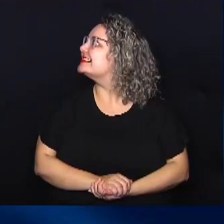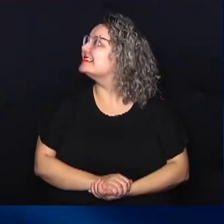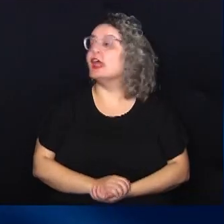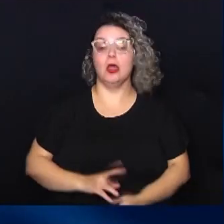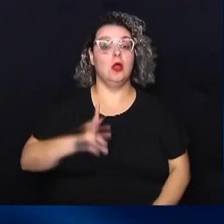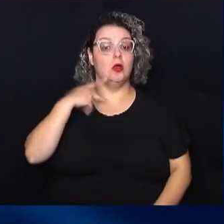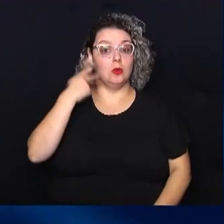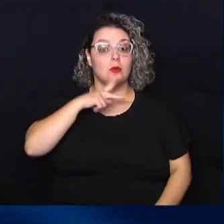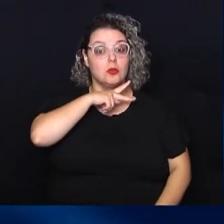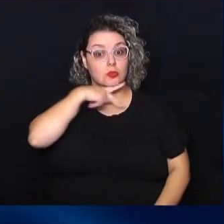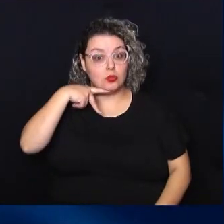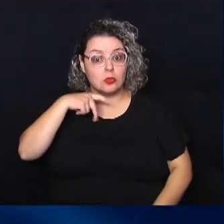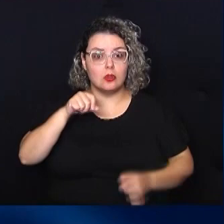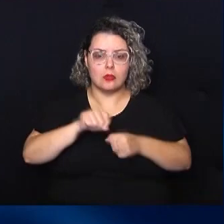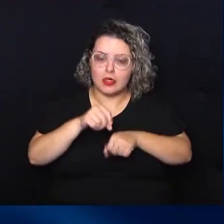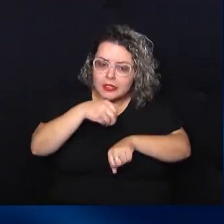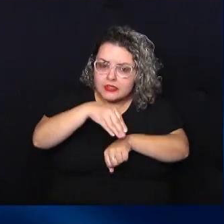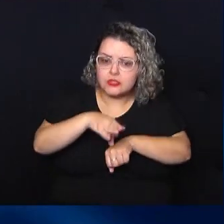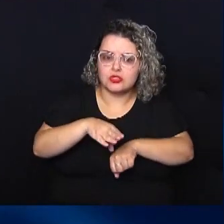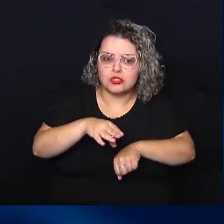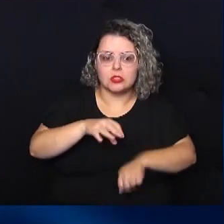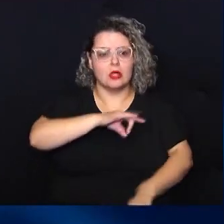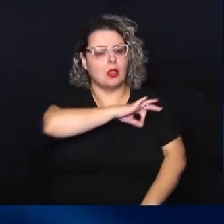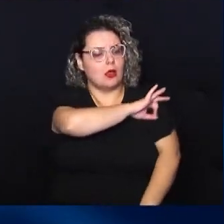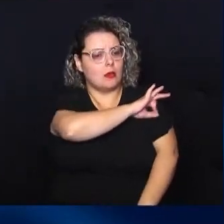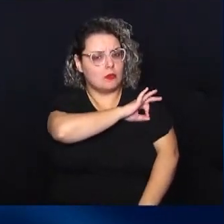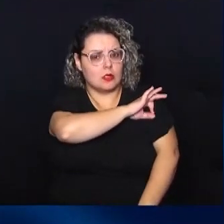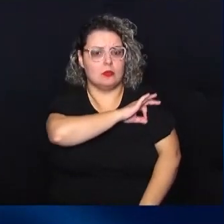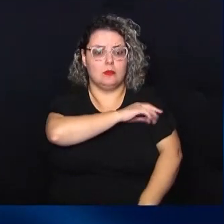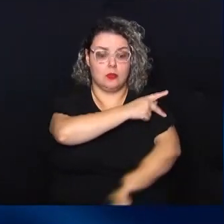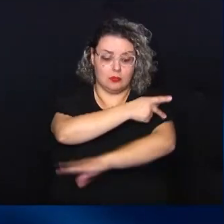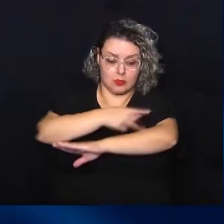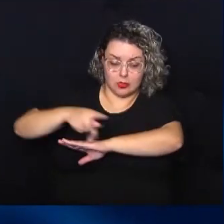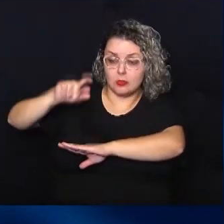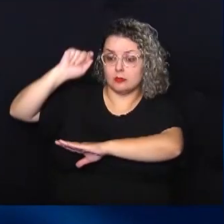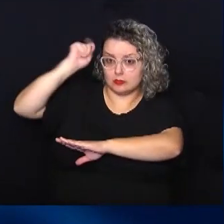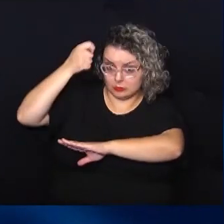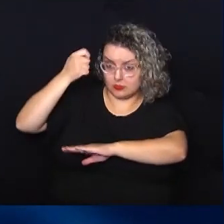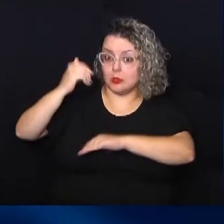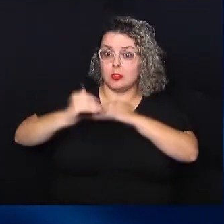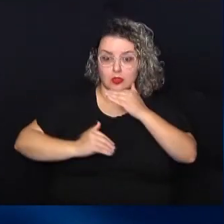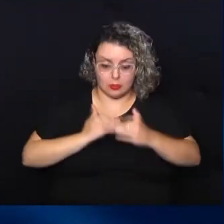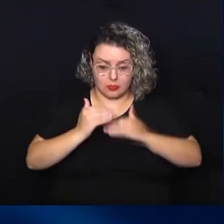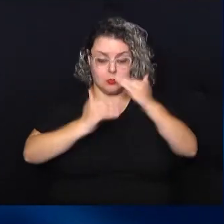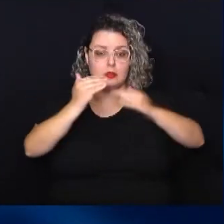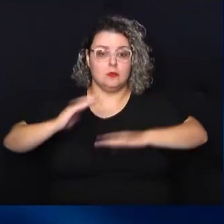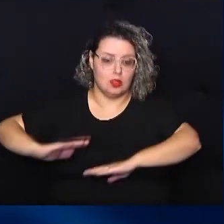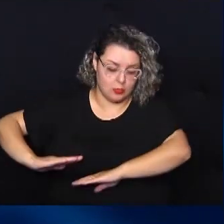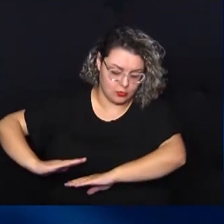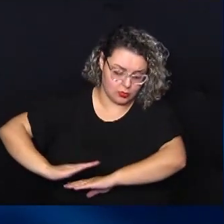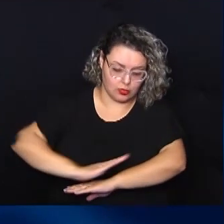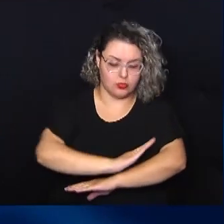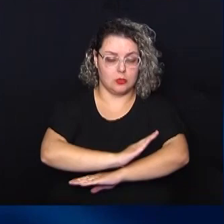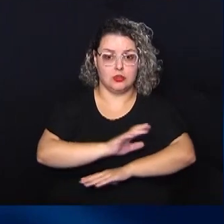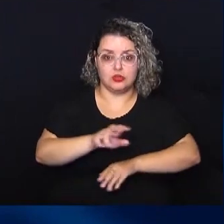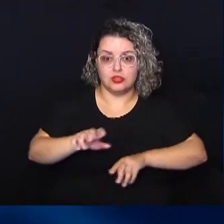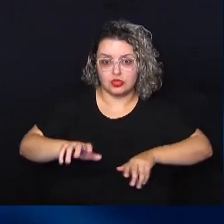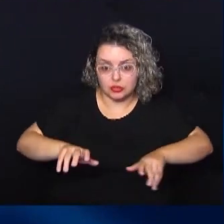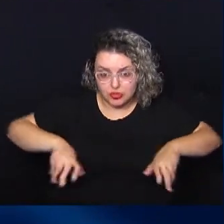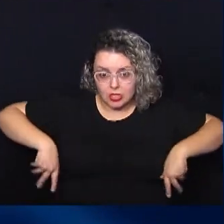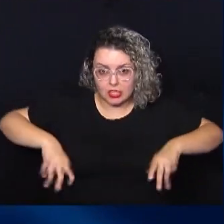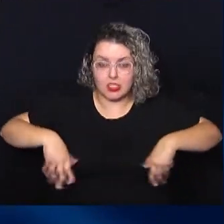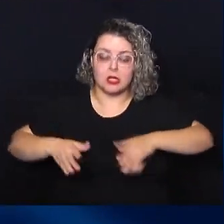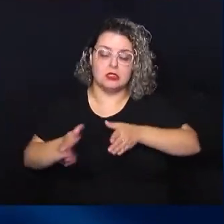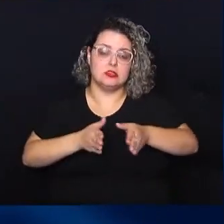Permínio Monteiro faz indicação à Prefeitura por recapeamento e construção de rampas de acessibilidade na Avenida